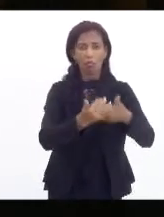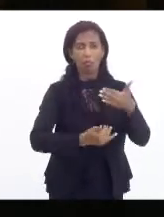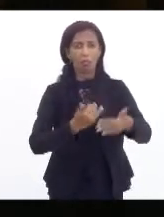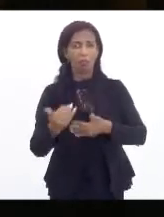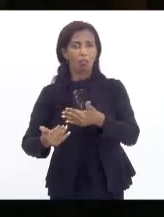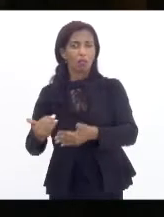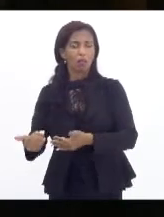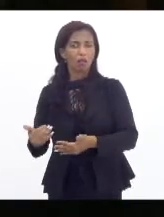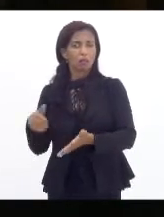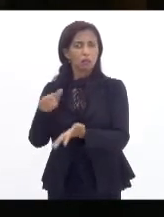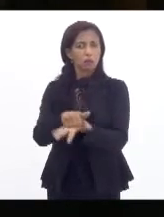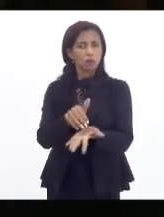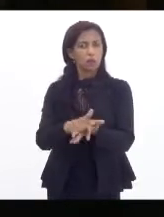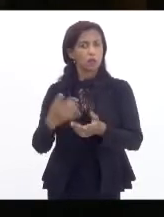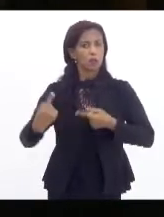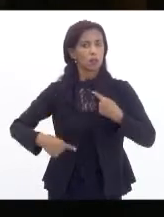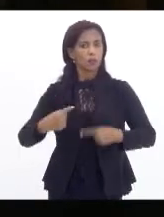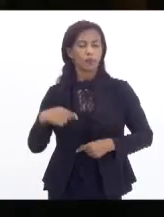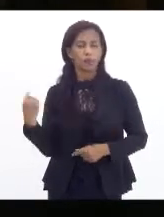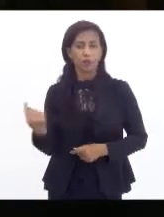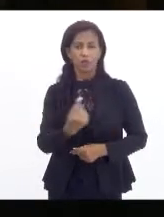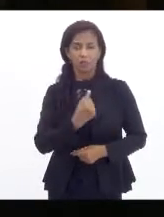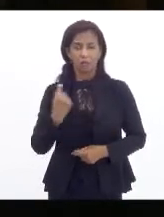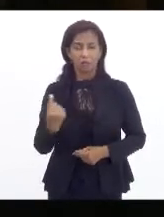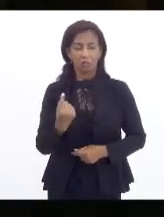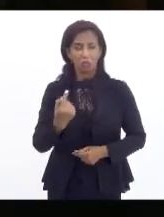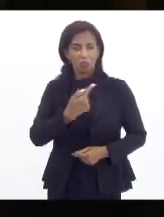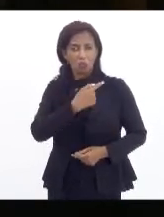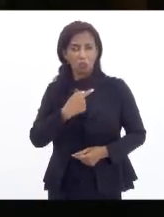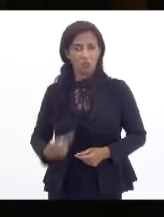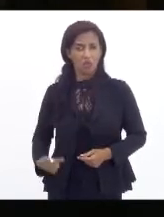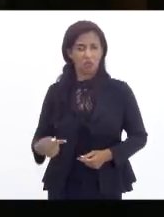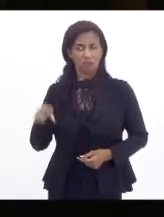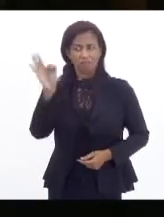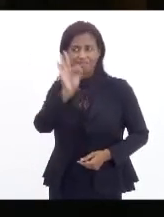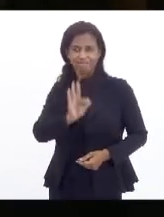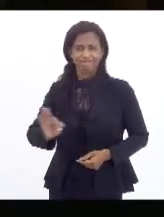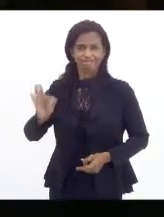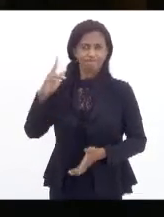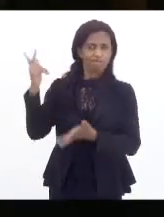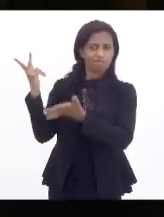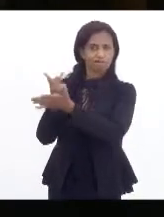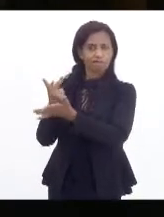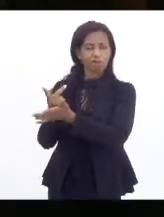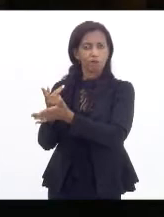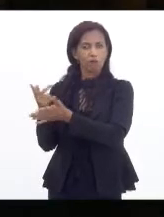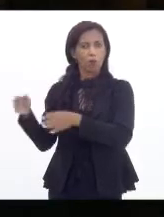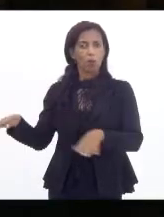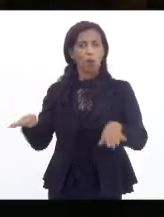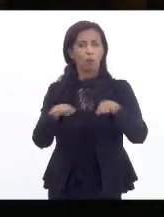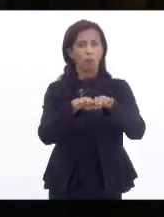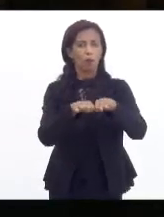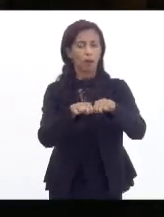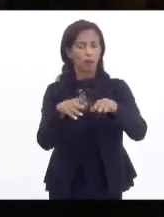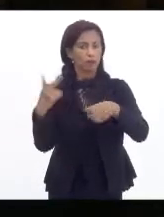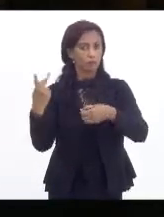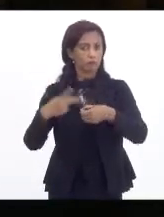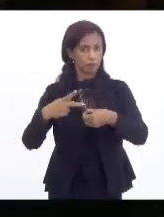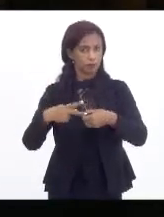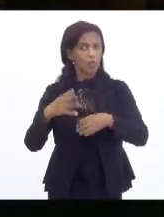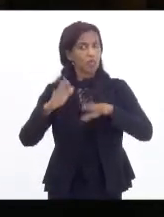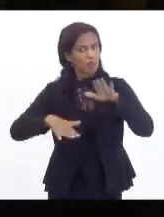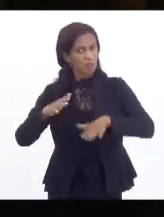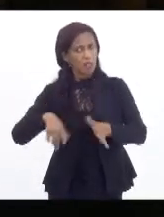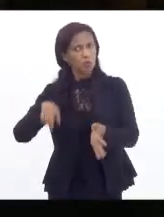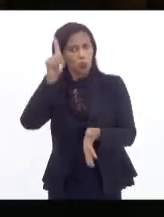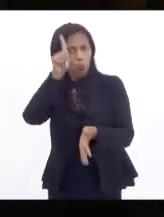dos efeitos da política danosa do governo federal com relação ao petróleo. E mesmo com essa